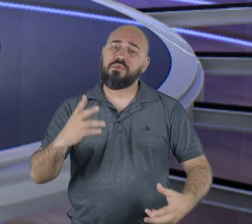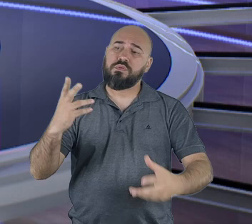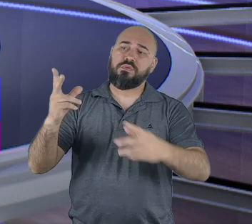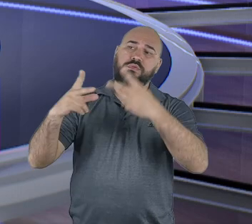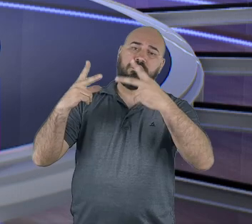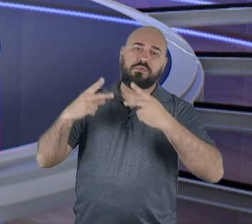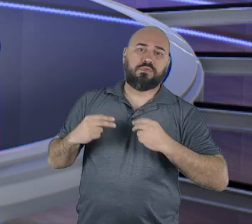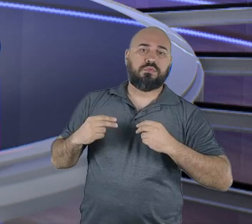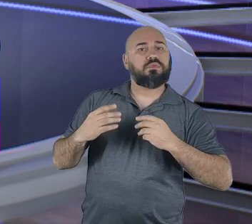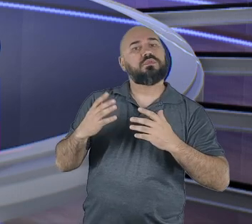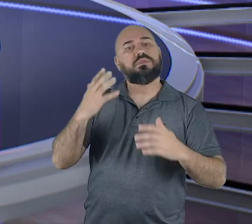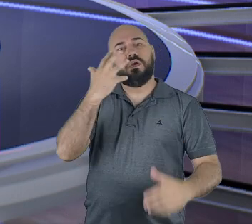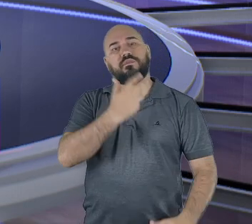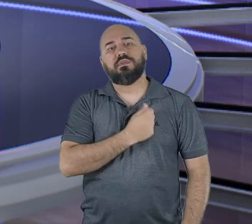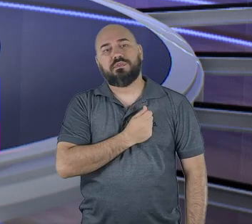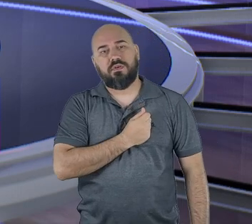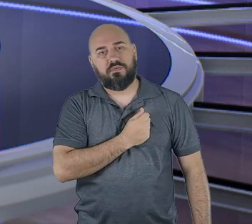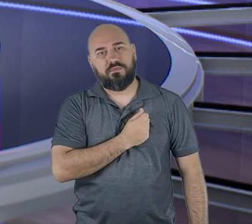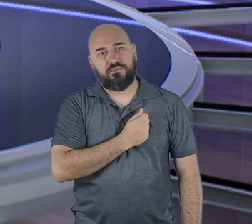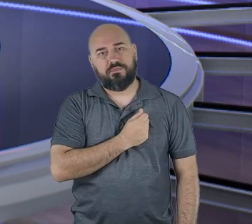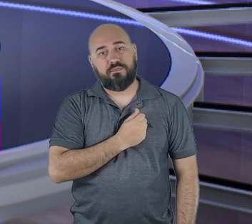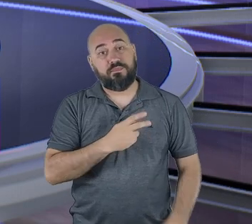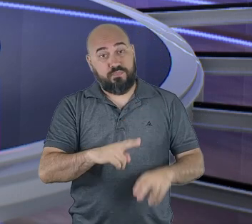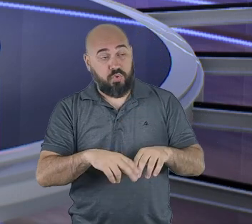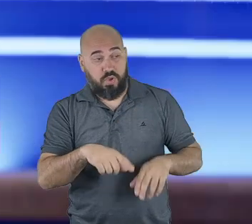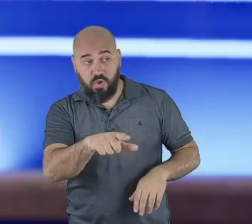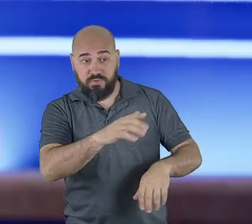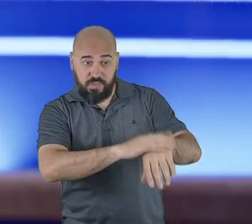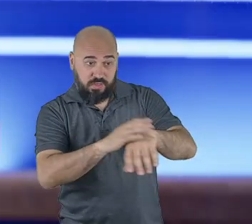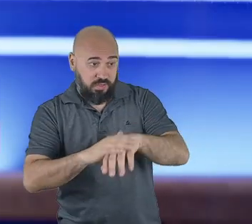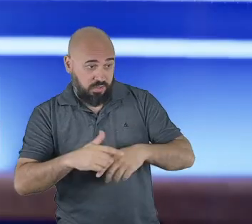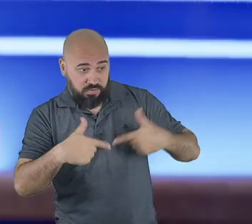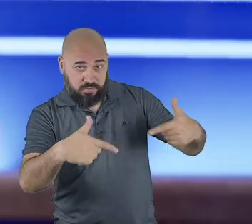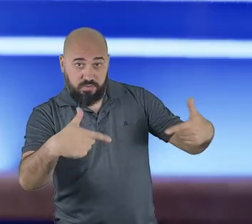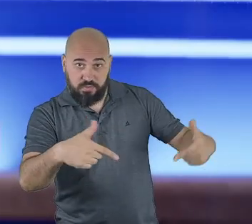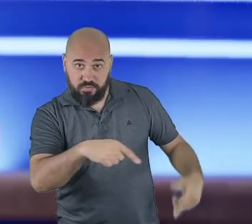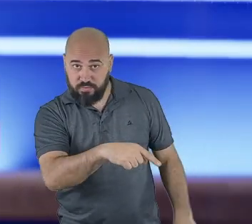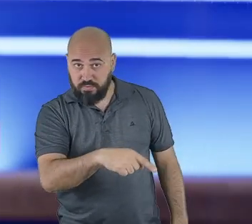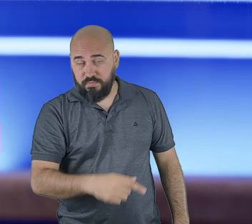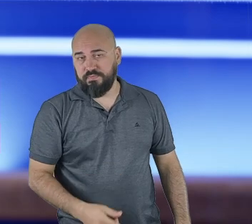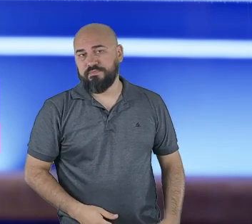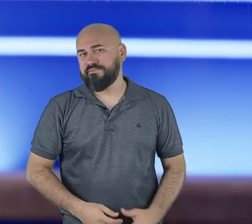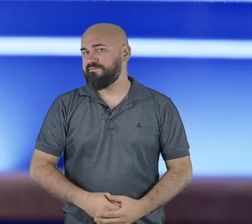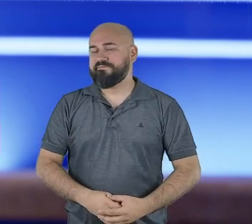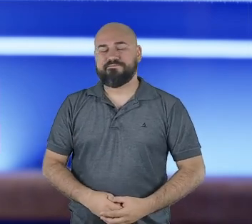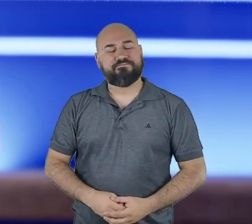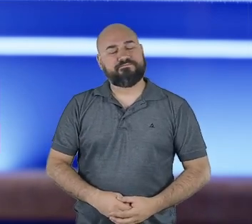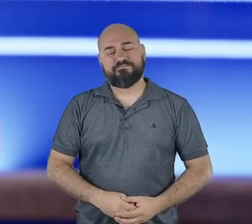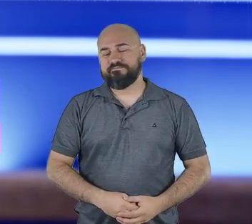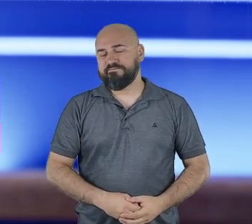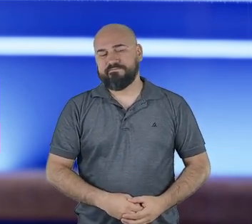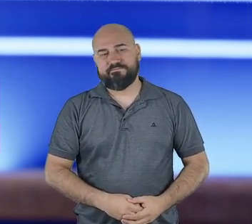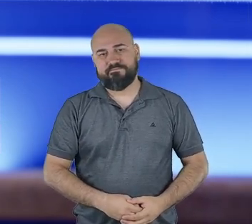isso ganharão a eternidade. Em Jeremias, no capítulo 23, versículo 13,